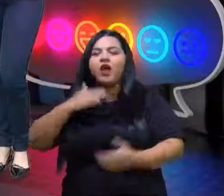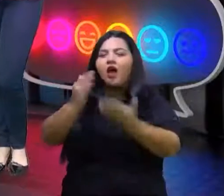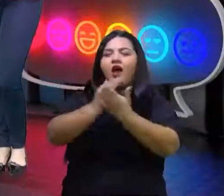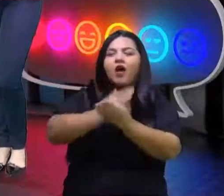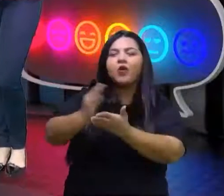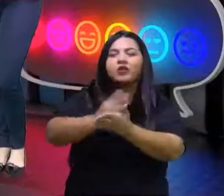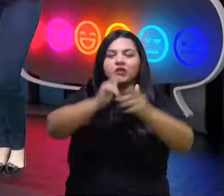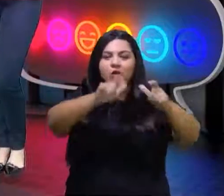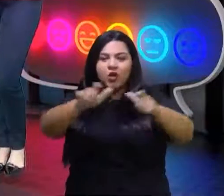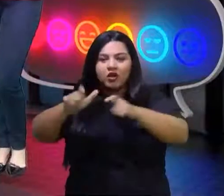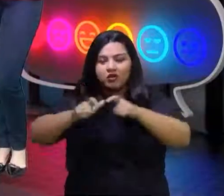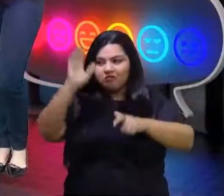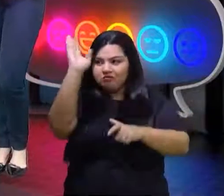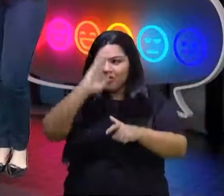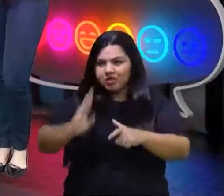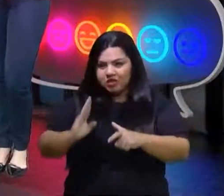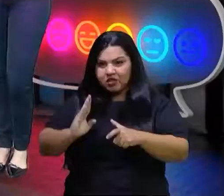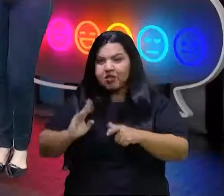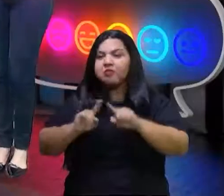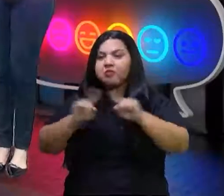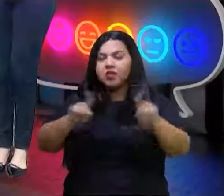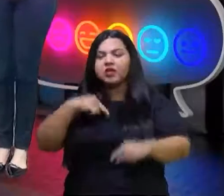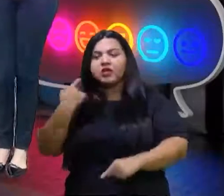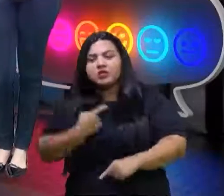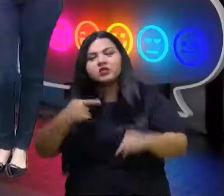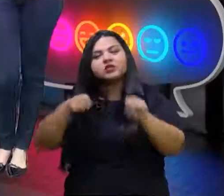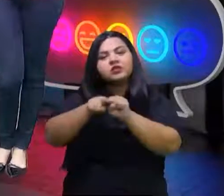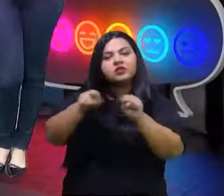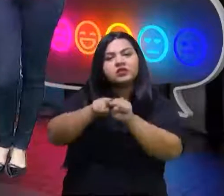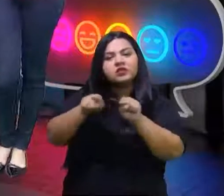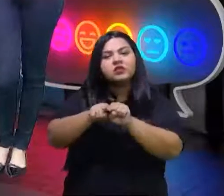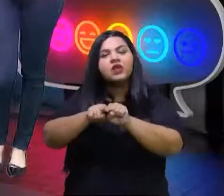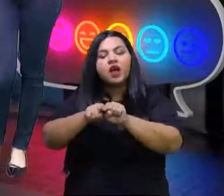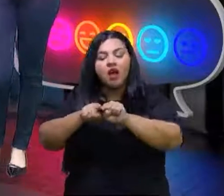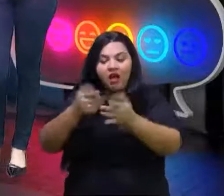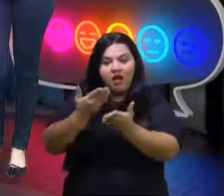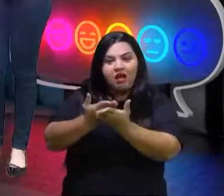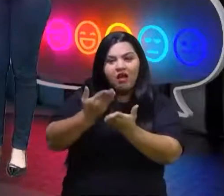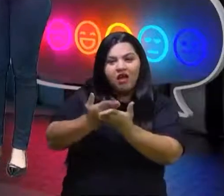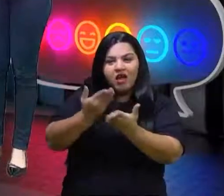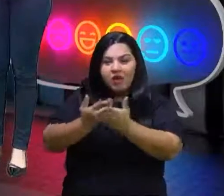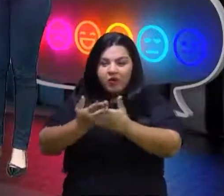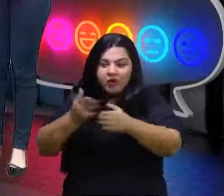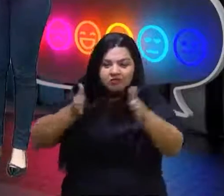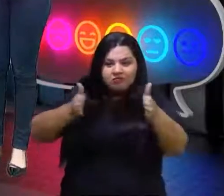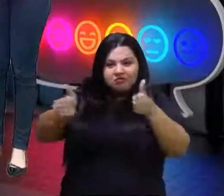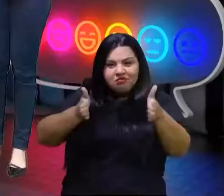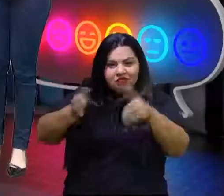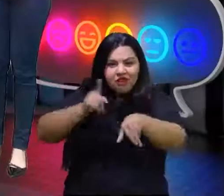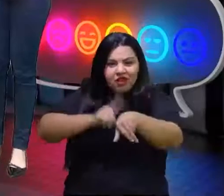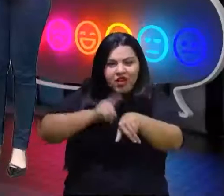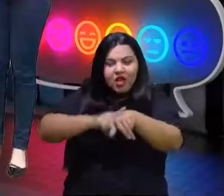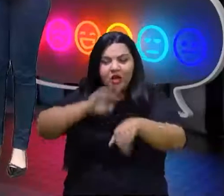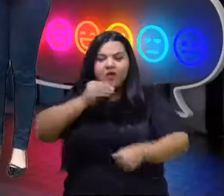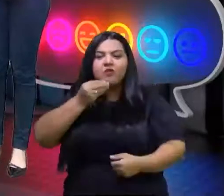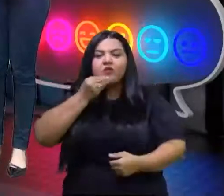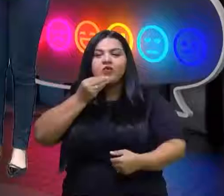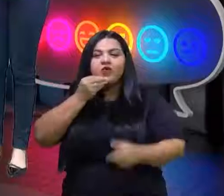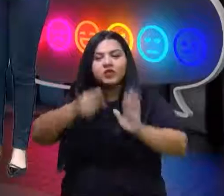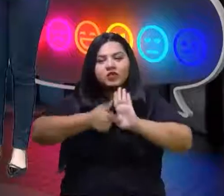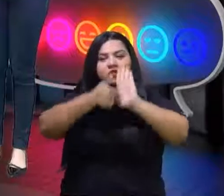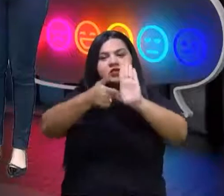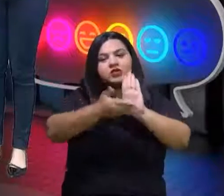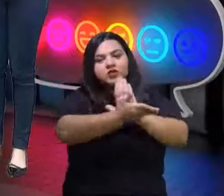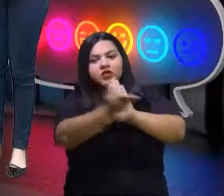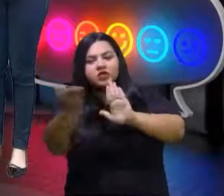estão localizados aqui no Brasil, mas a gente tem também, com essa aula, né, com esse momento, a oportunidade de mostrar